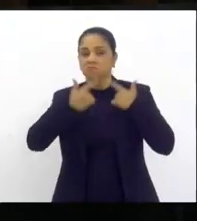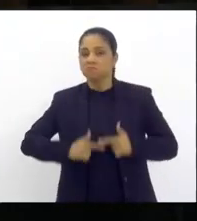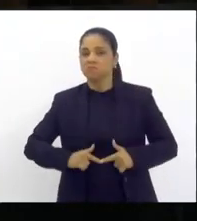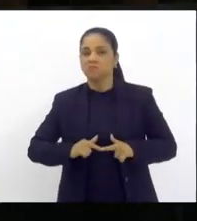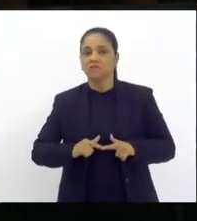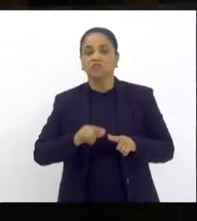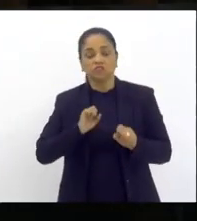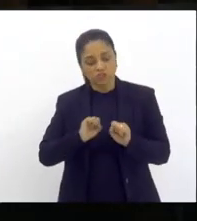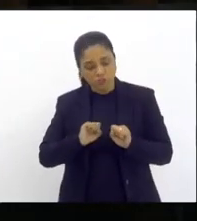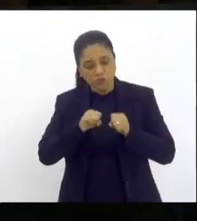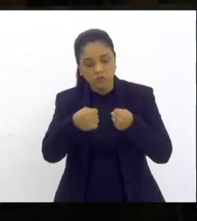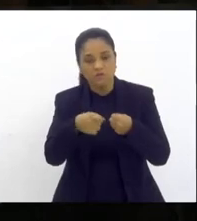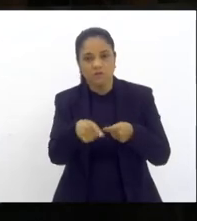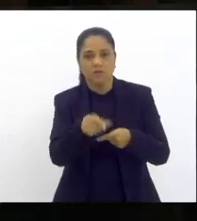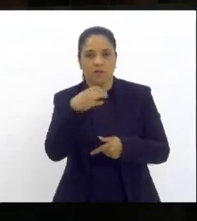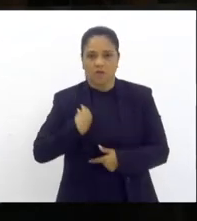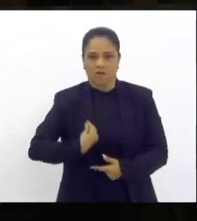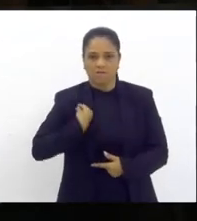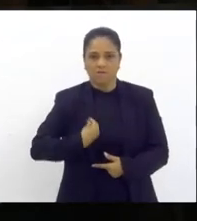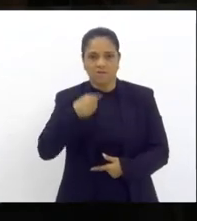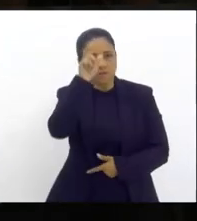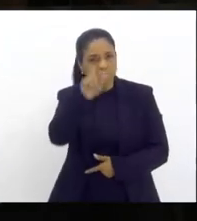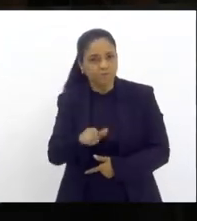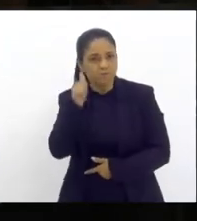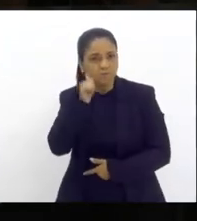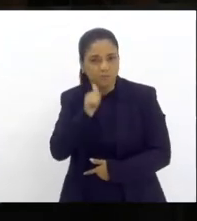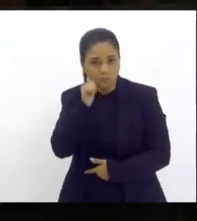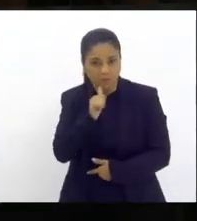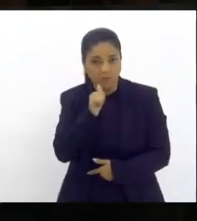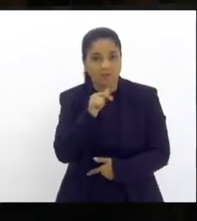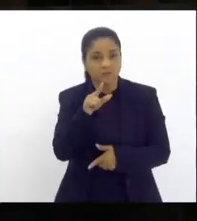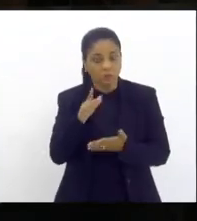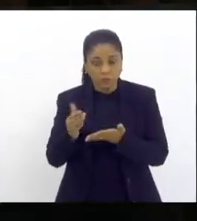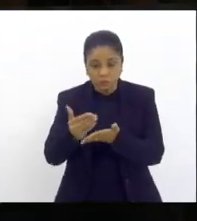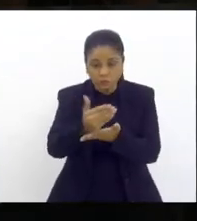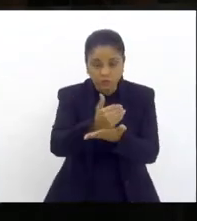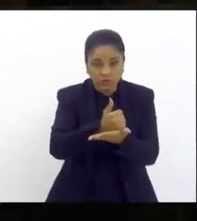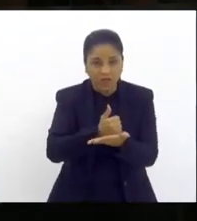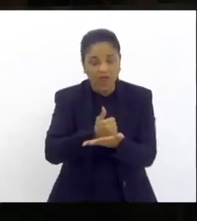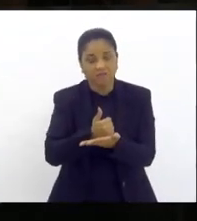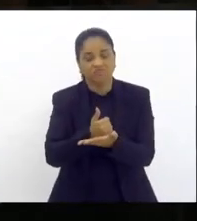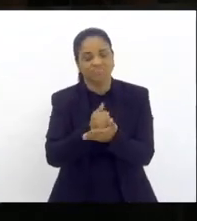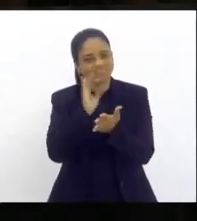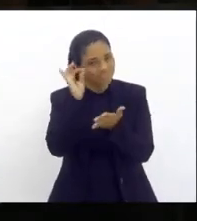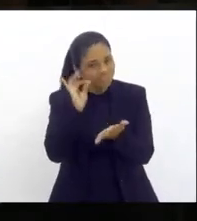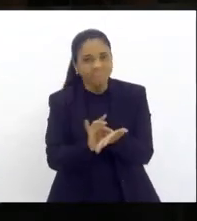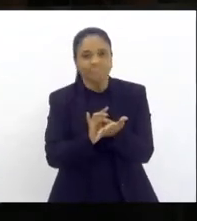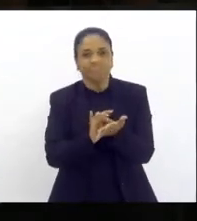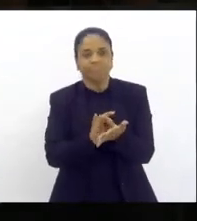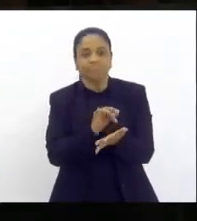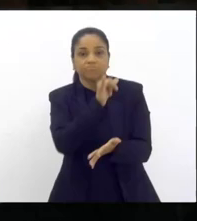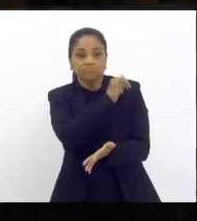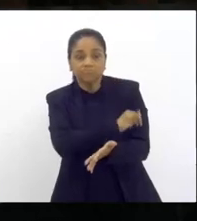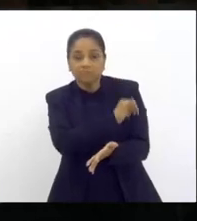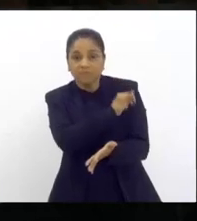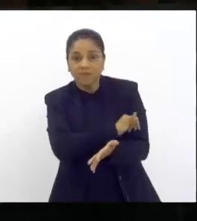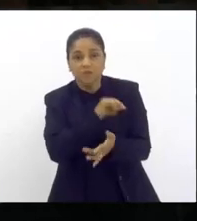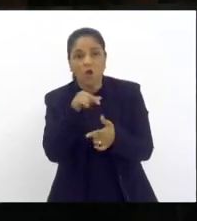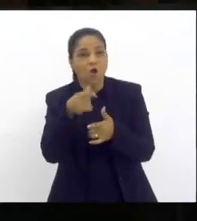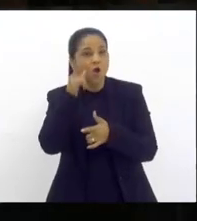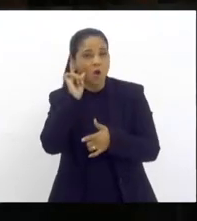aí os dados são muito contundentes com relação ao Rio de Janeiro. A gente teve ontem uma